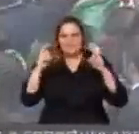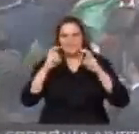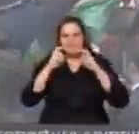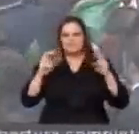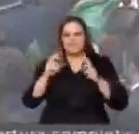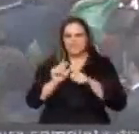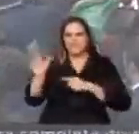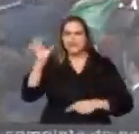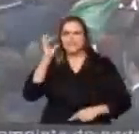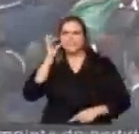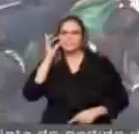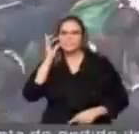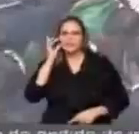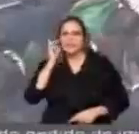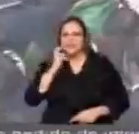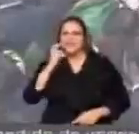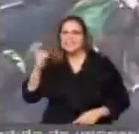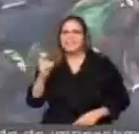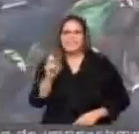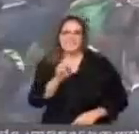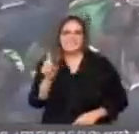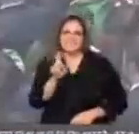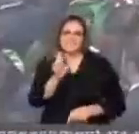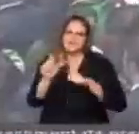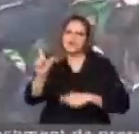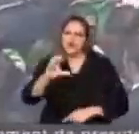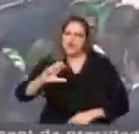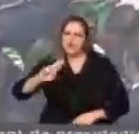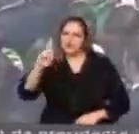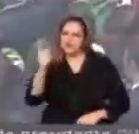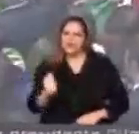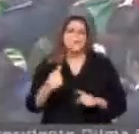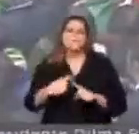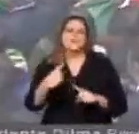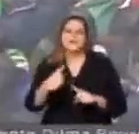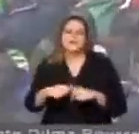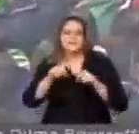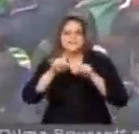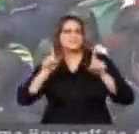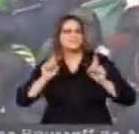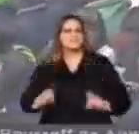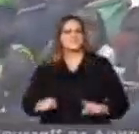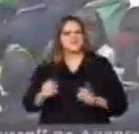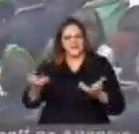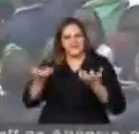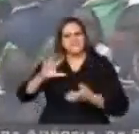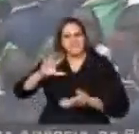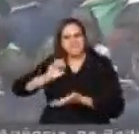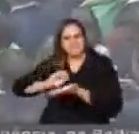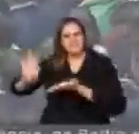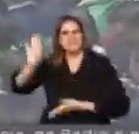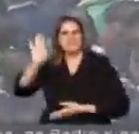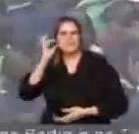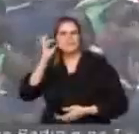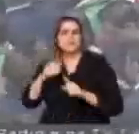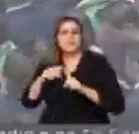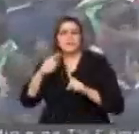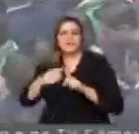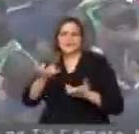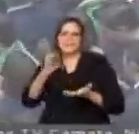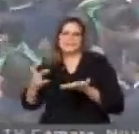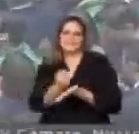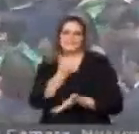Dilma, não gritam fora Cunha. Por que será? Querem tirar Dilma pra salvar Cunha, pra